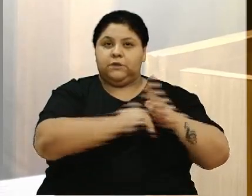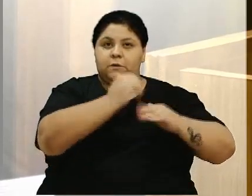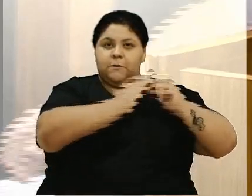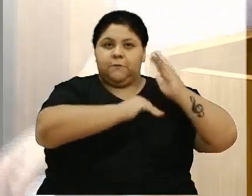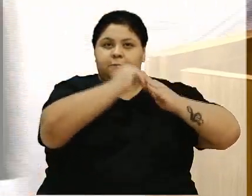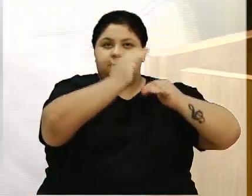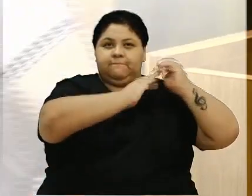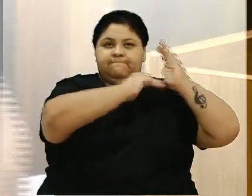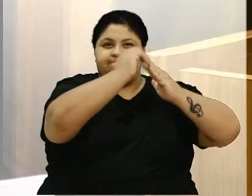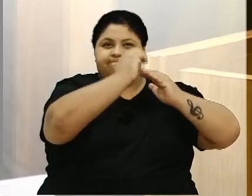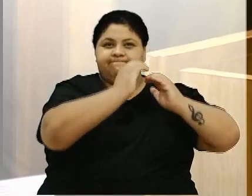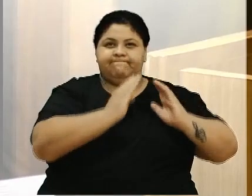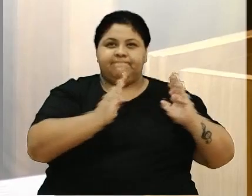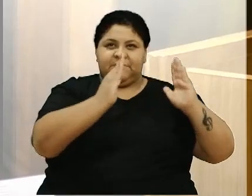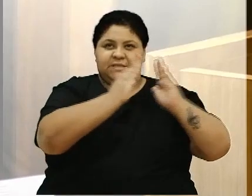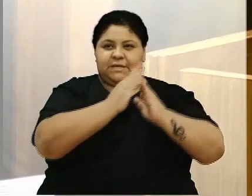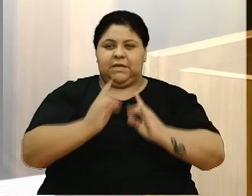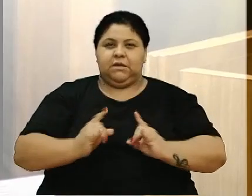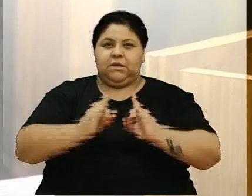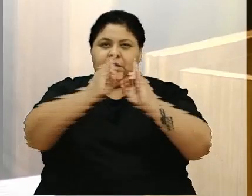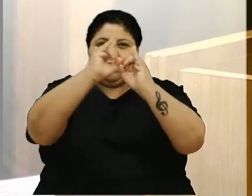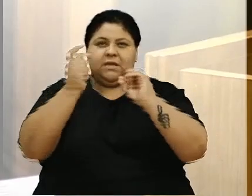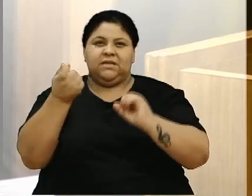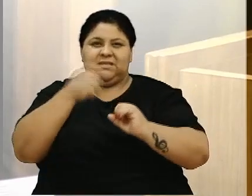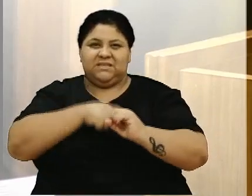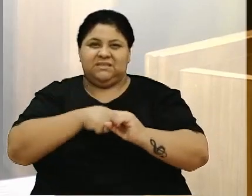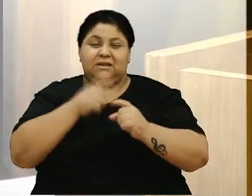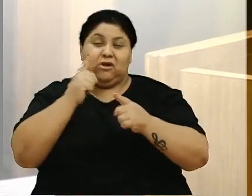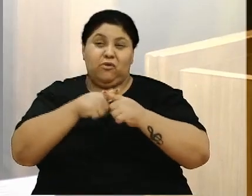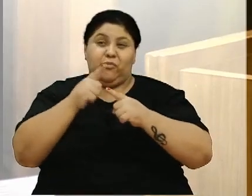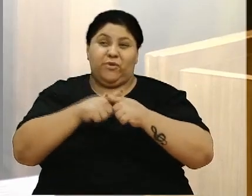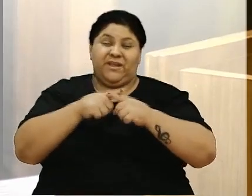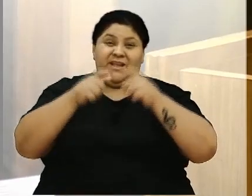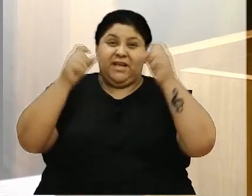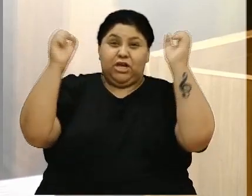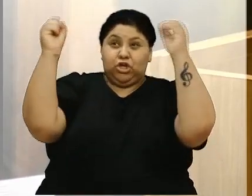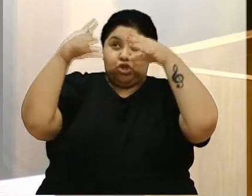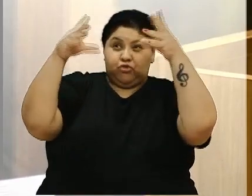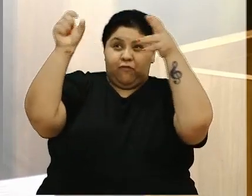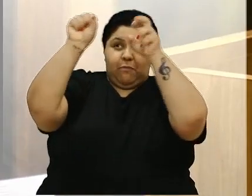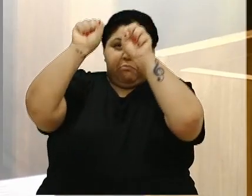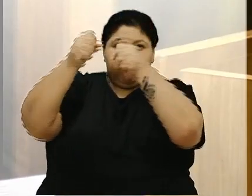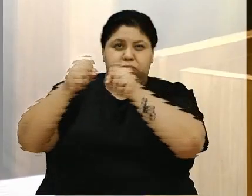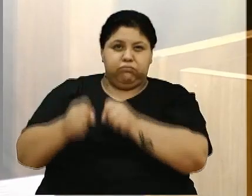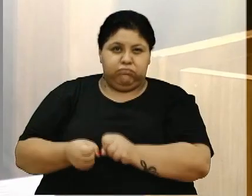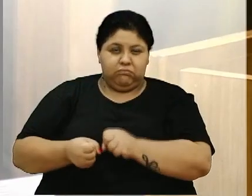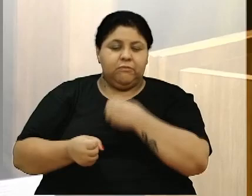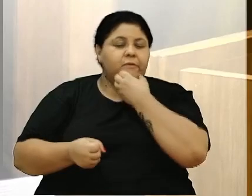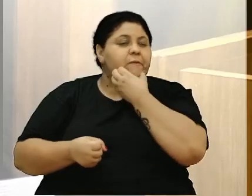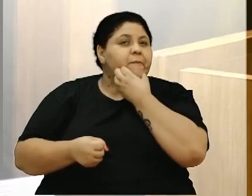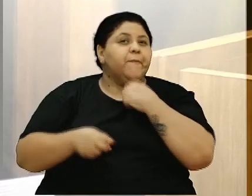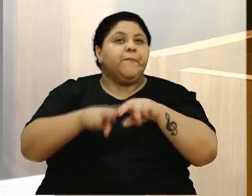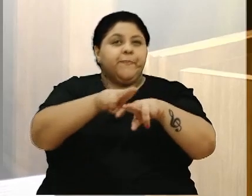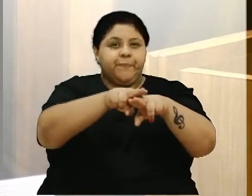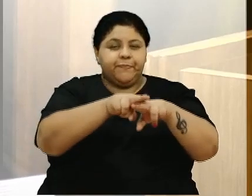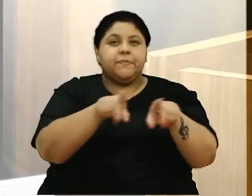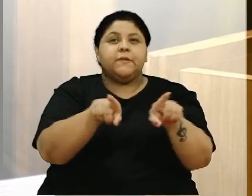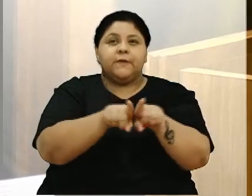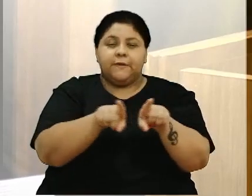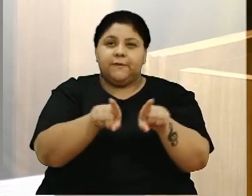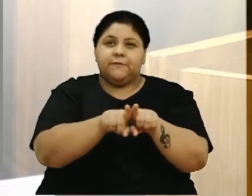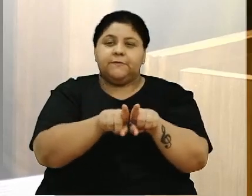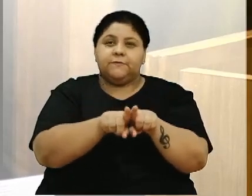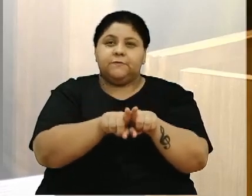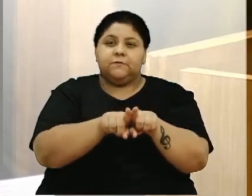tanta necessidade devido a essa grande chuva. Também disso estou levando também um conhecimento aí